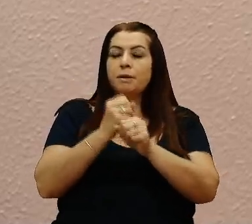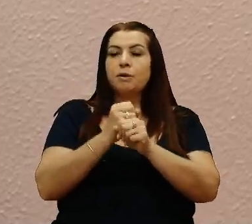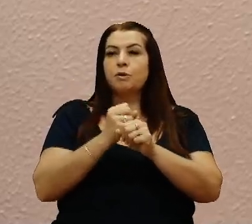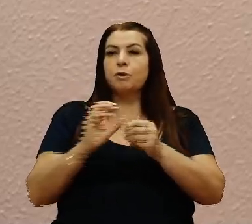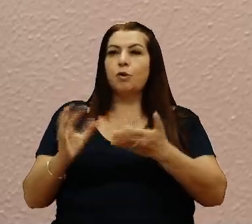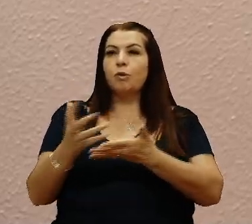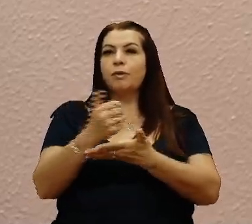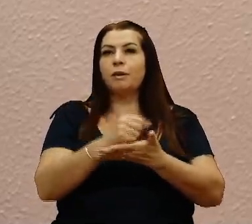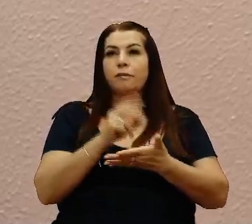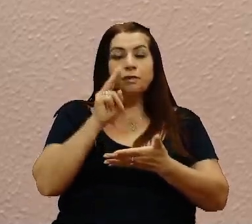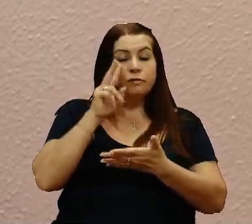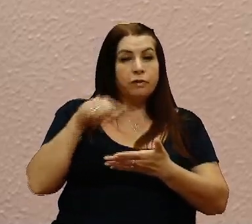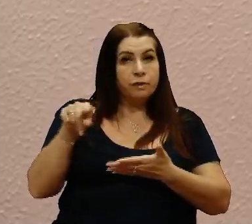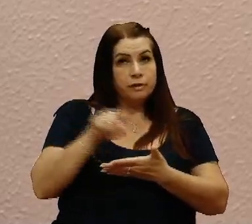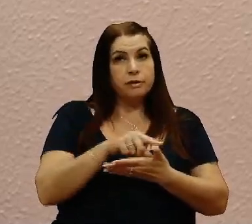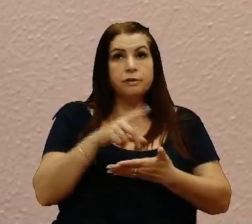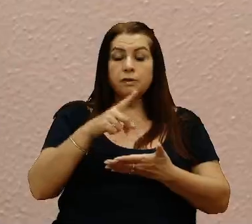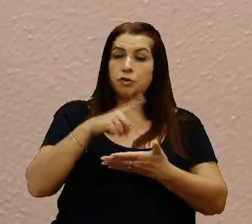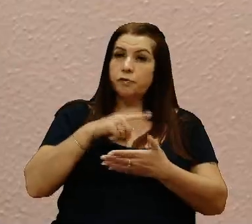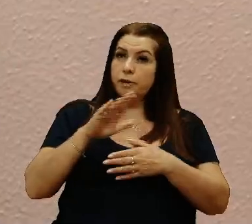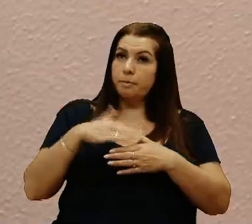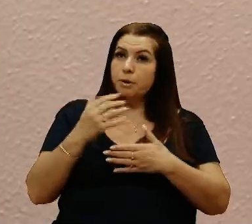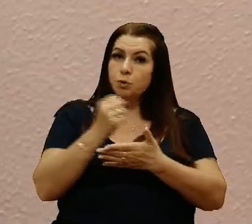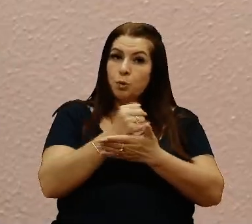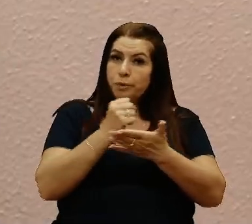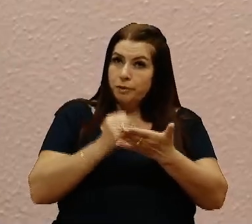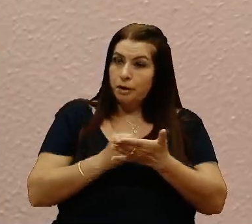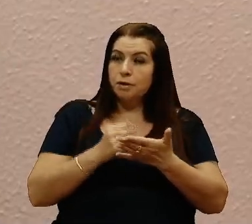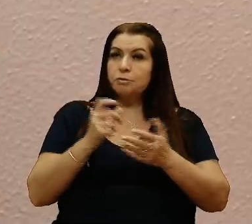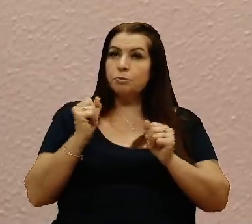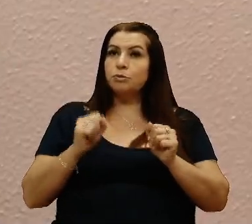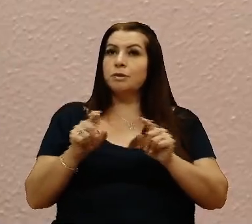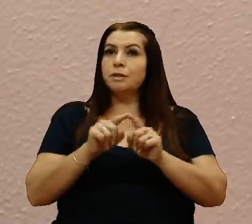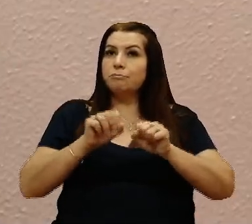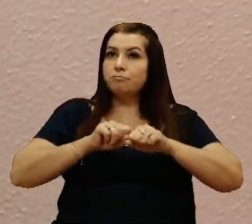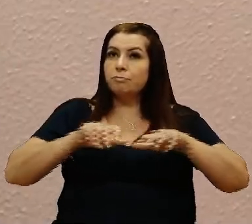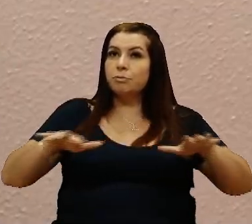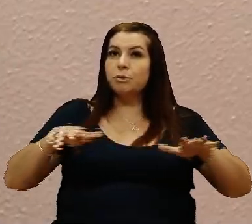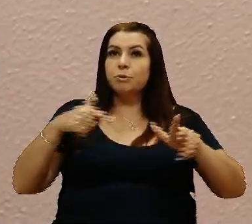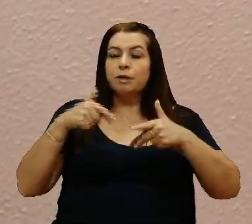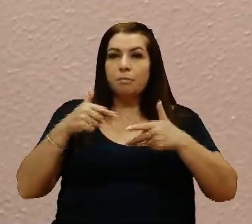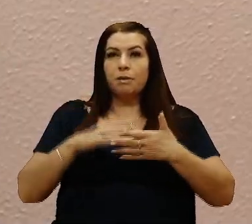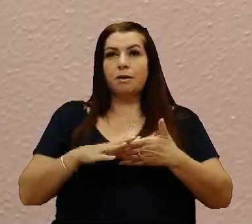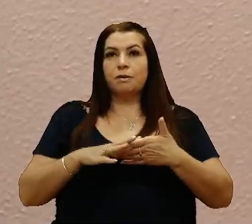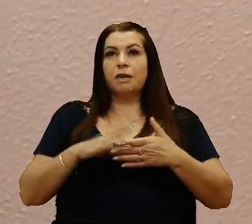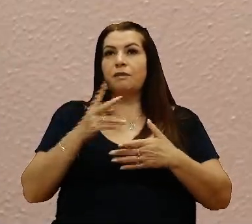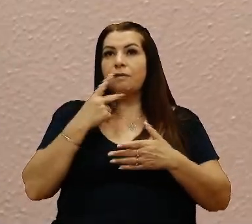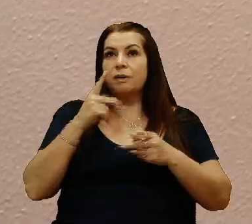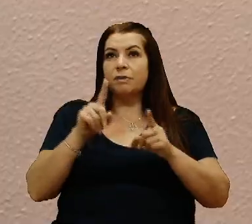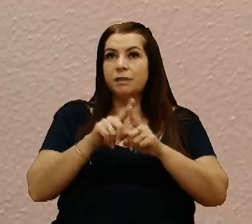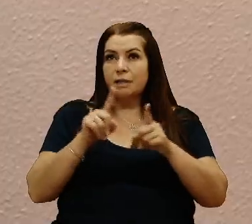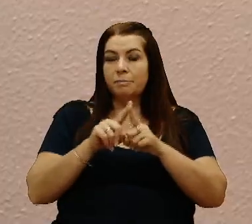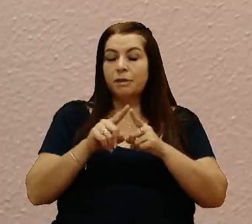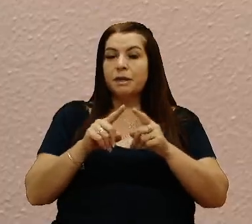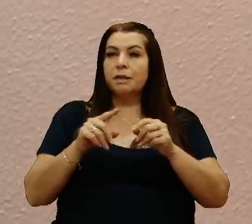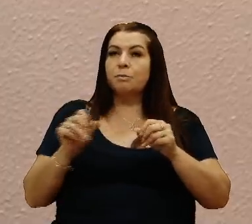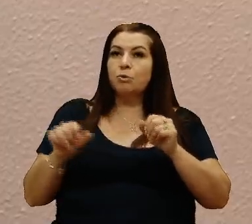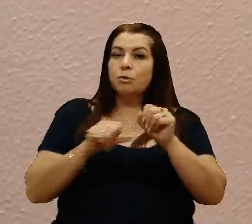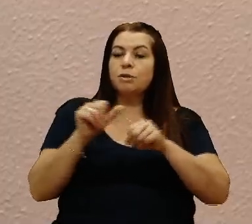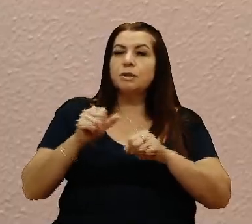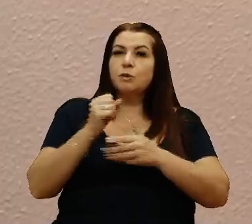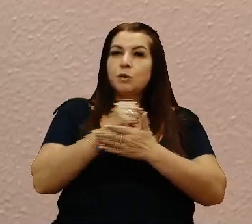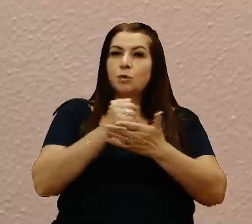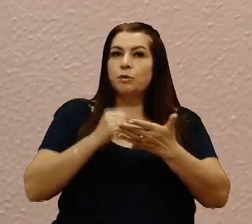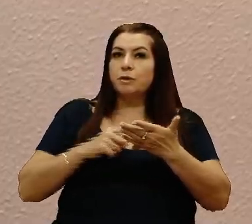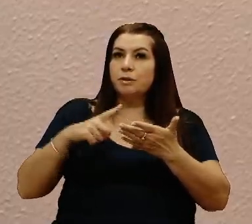fortalecesse, que tivesse mais contratos, que pudesse expandir os seus trabalhos. Ela falava também numa atualização dos valores dos contratos que estavam defasados